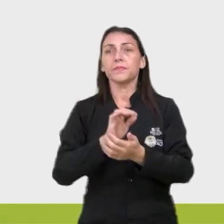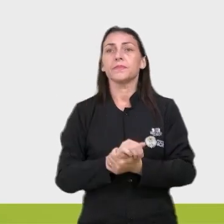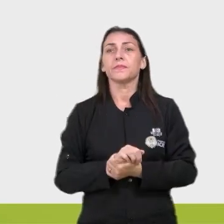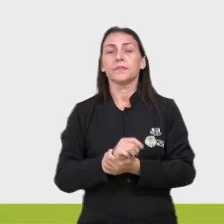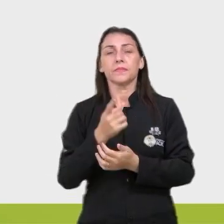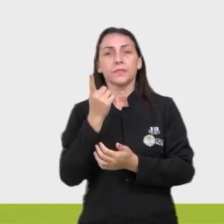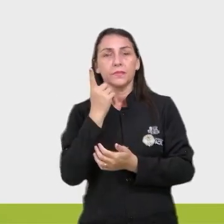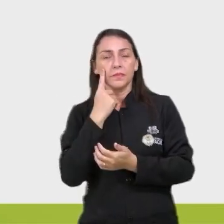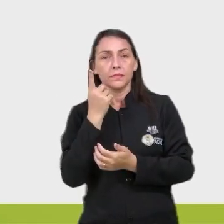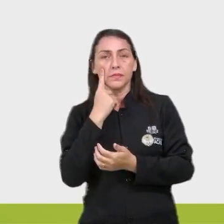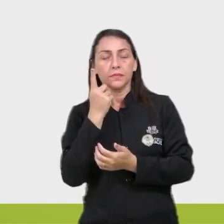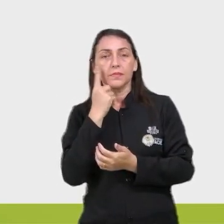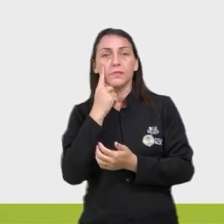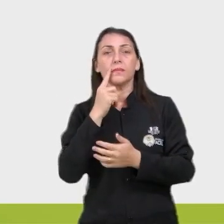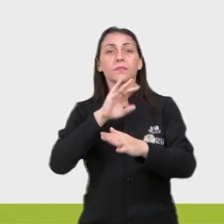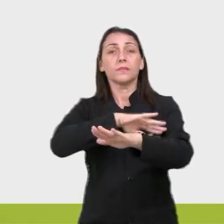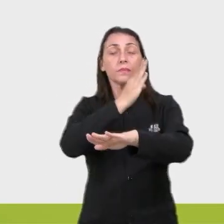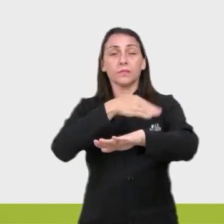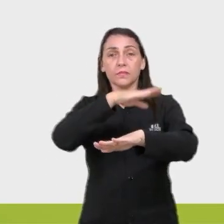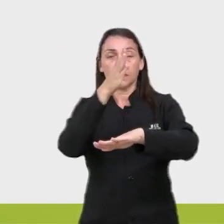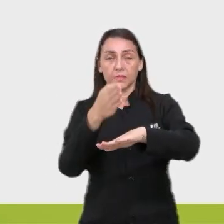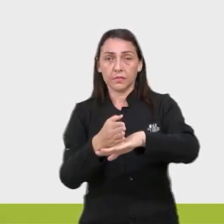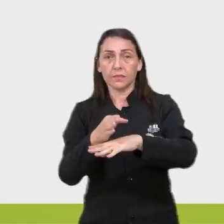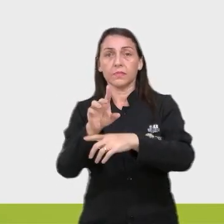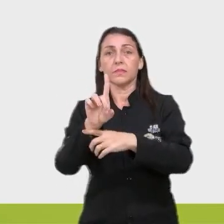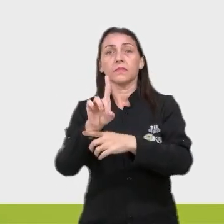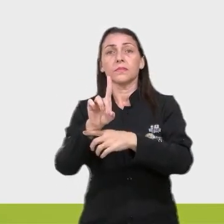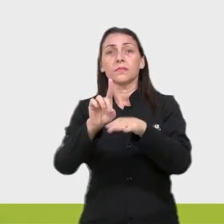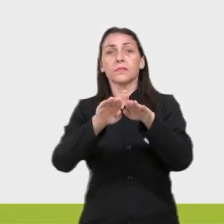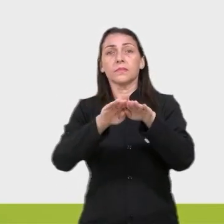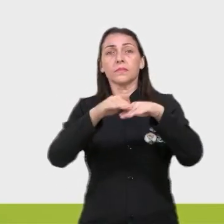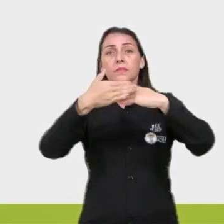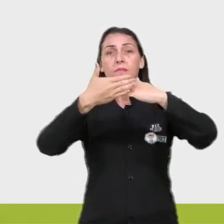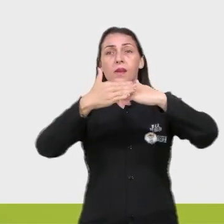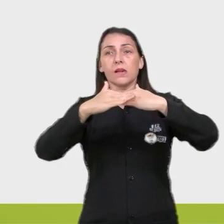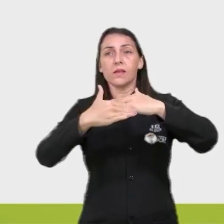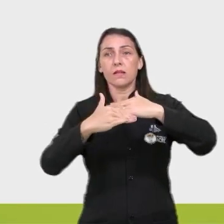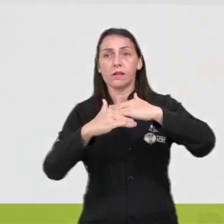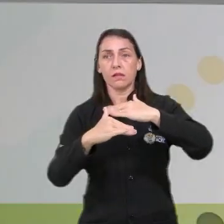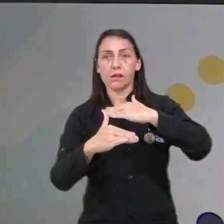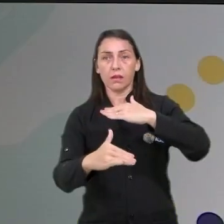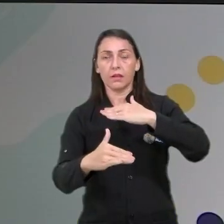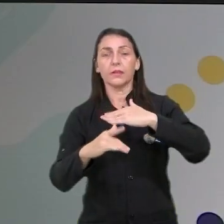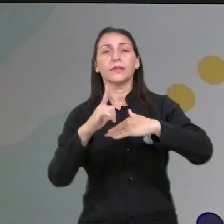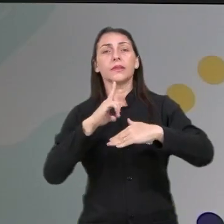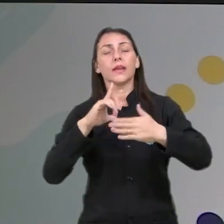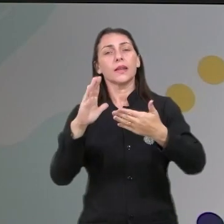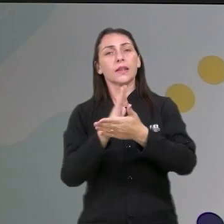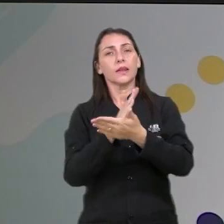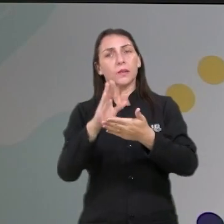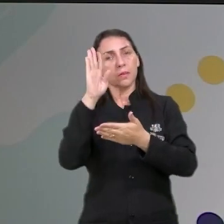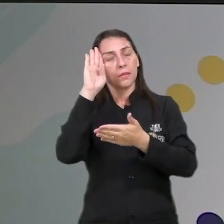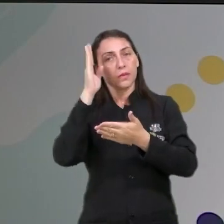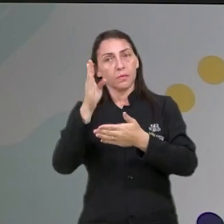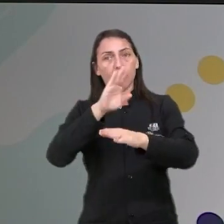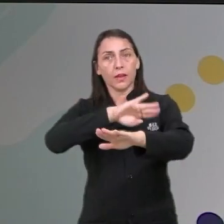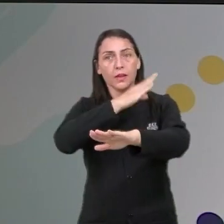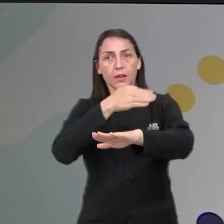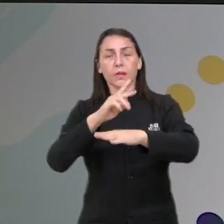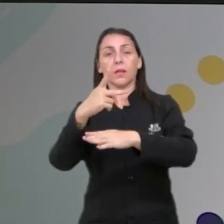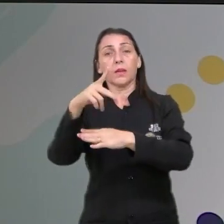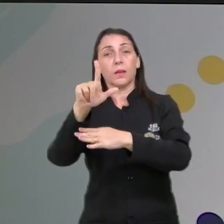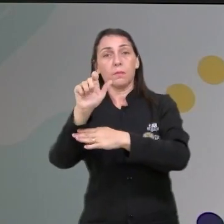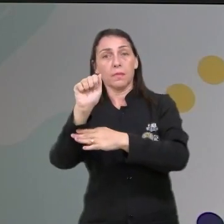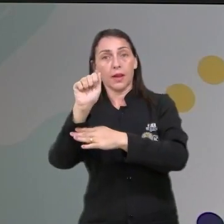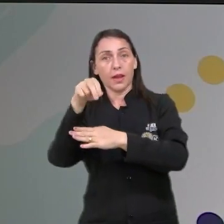o relevo do domínio amazônico é a depressão amazônica. Lembrando que existem aí as principais formas de relevo: